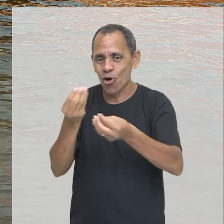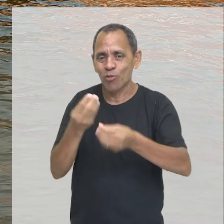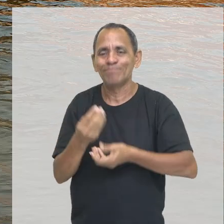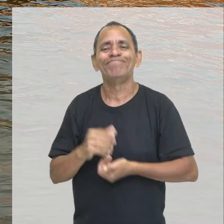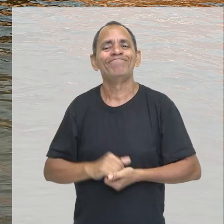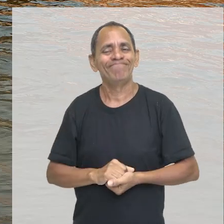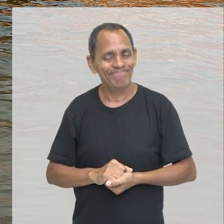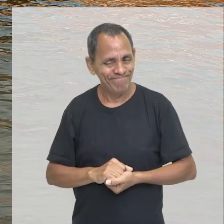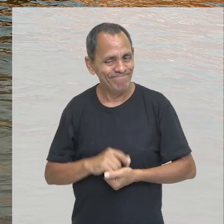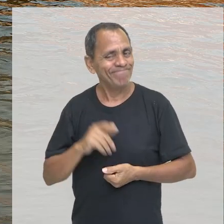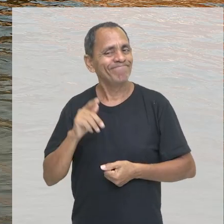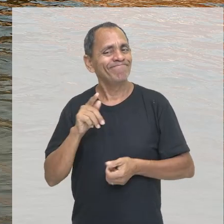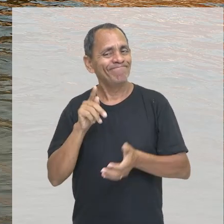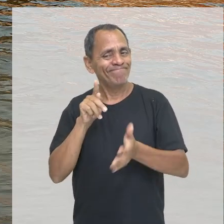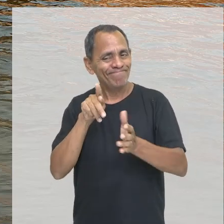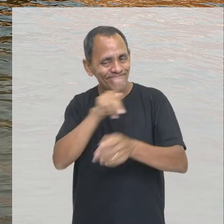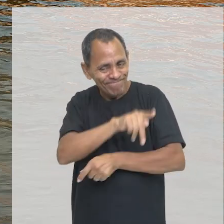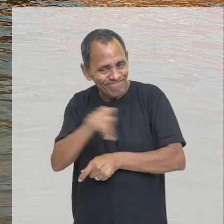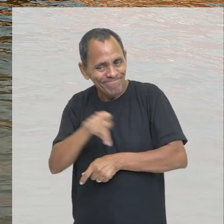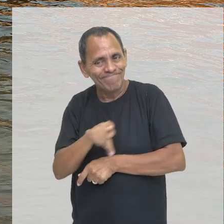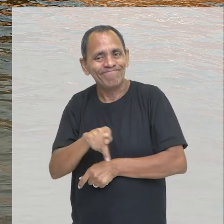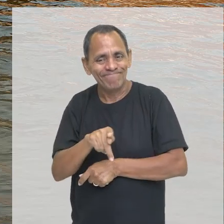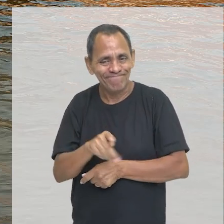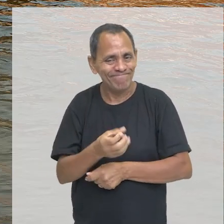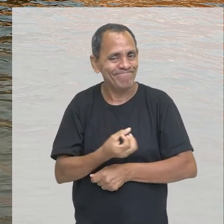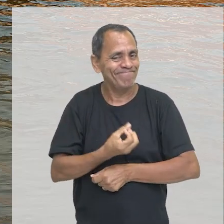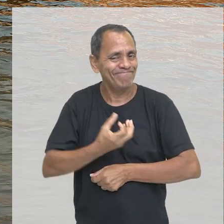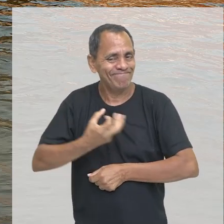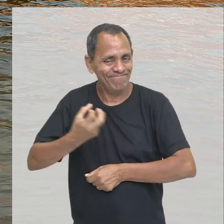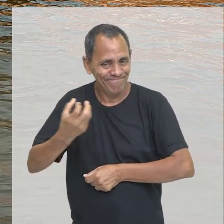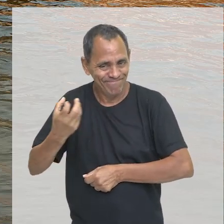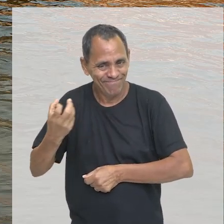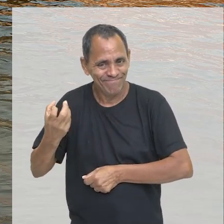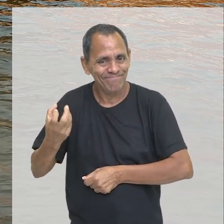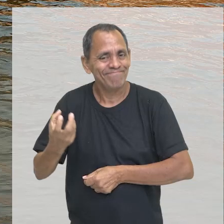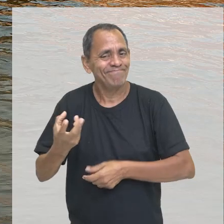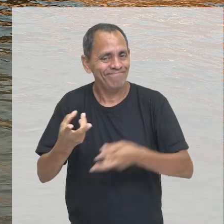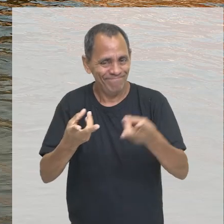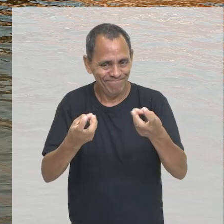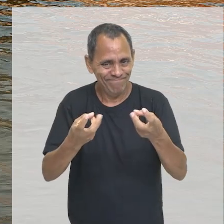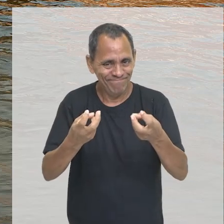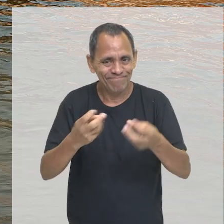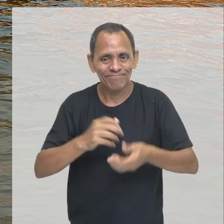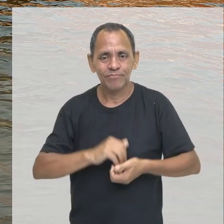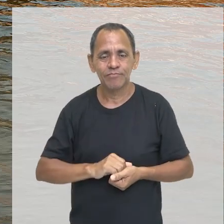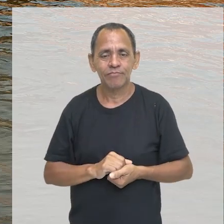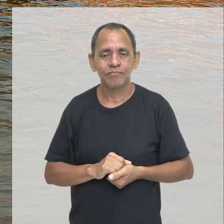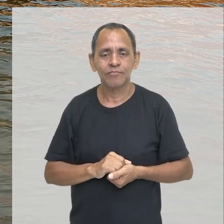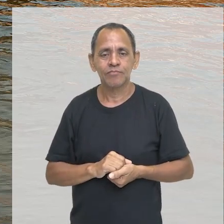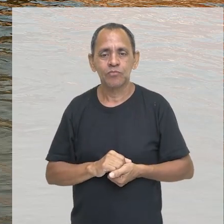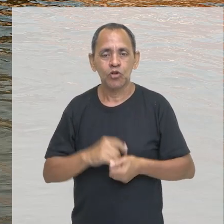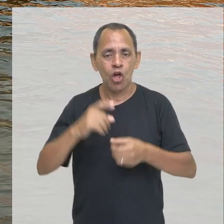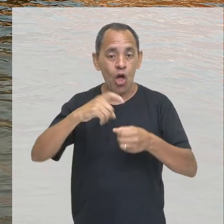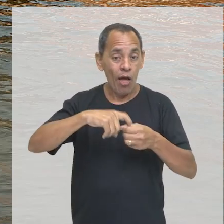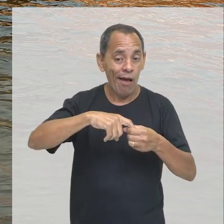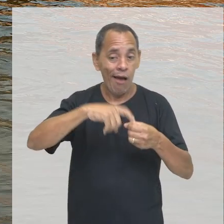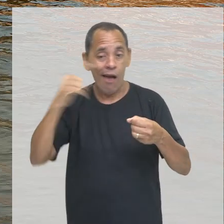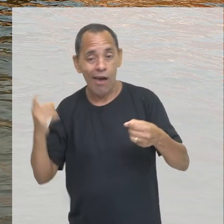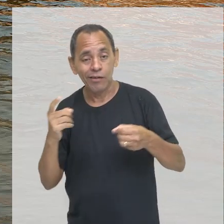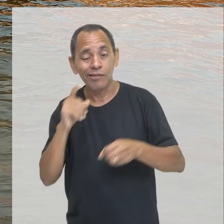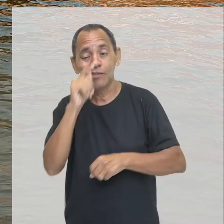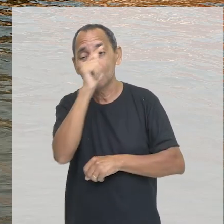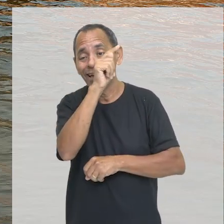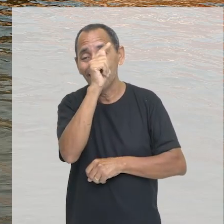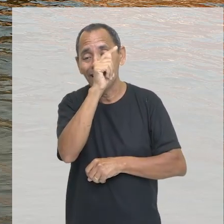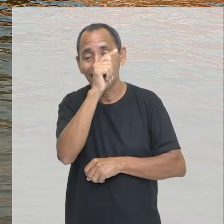esse professor faz umas viagens que, olha, e agora nós saímos lá da muralha da